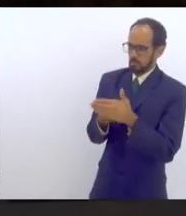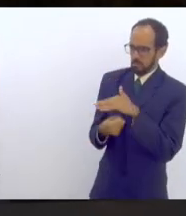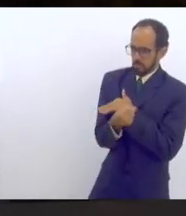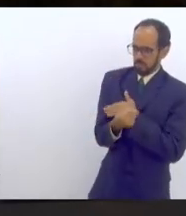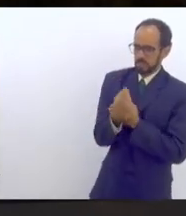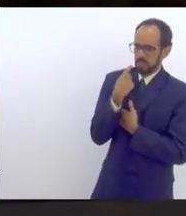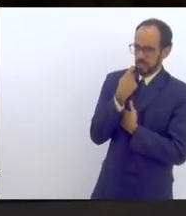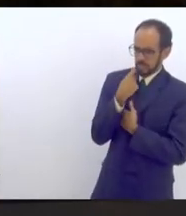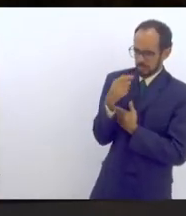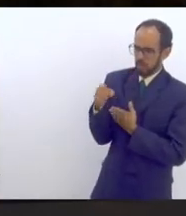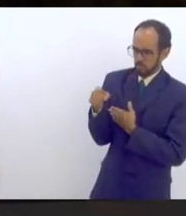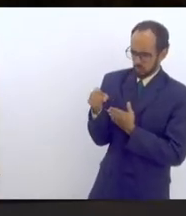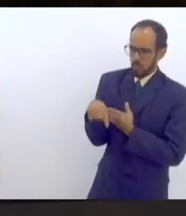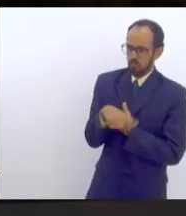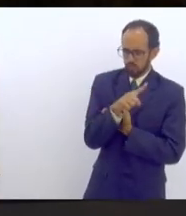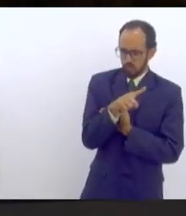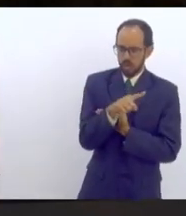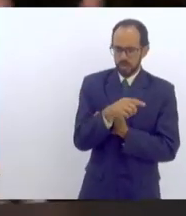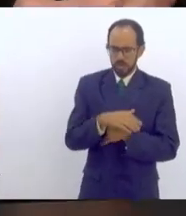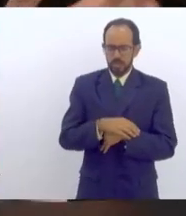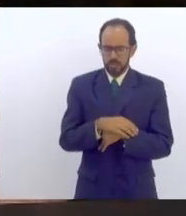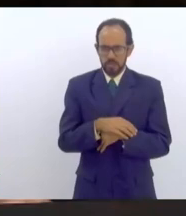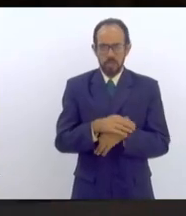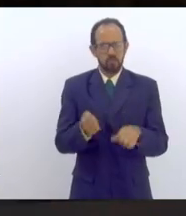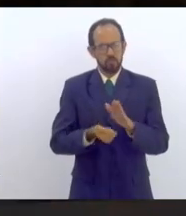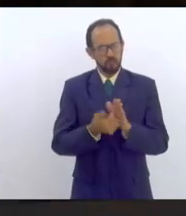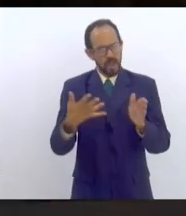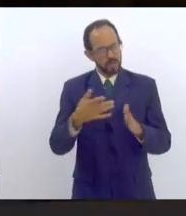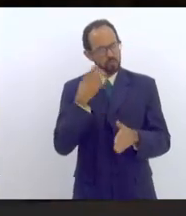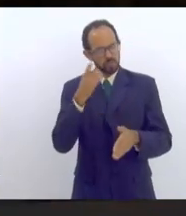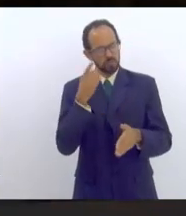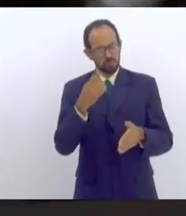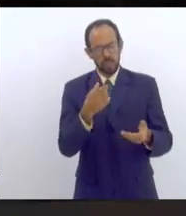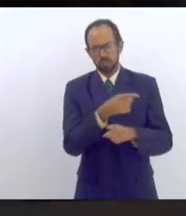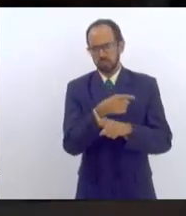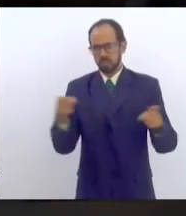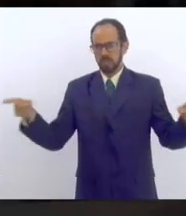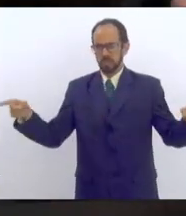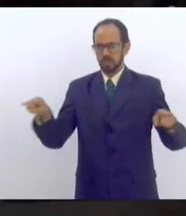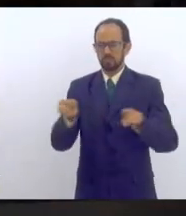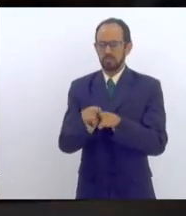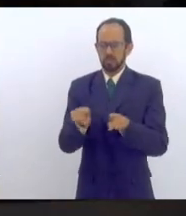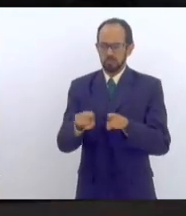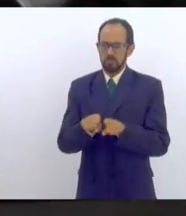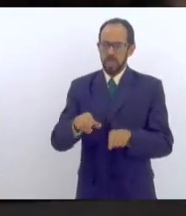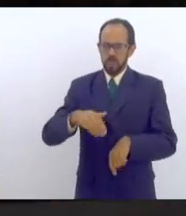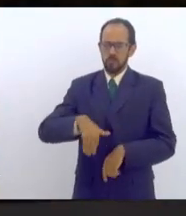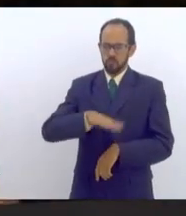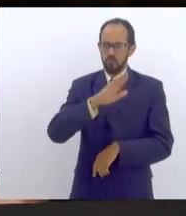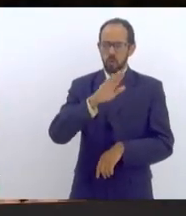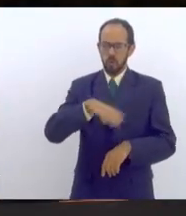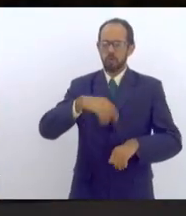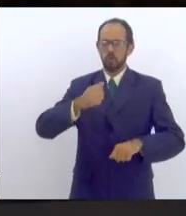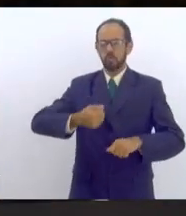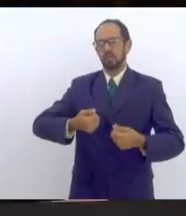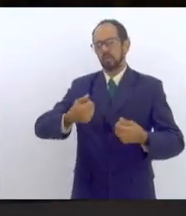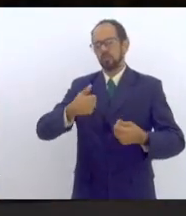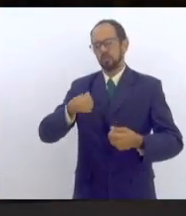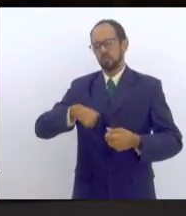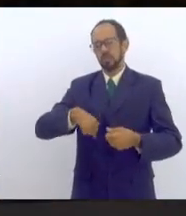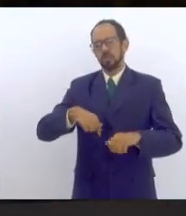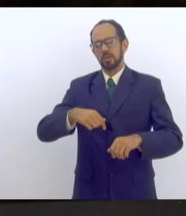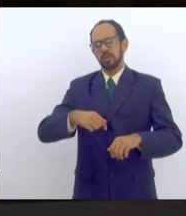Excelência esteve lá, e eu e vários aqui, eu estou vendo vários deputados que me deram o prazer